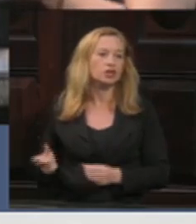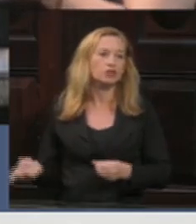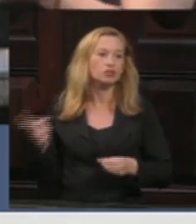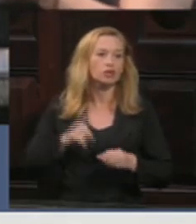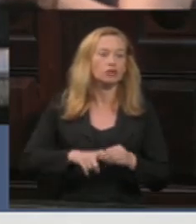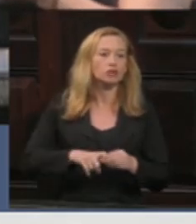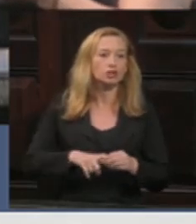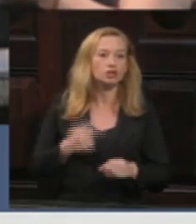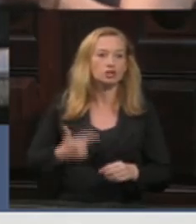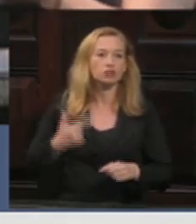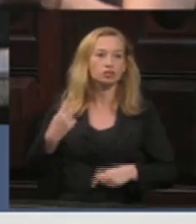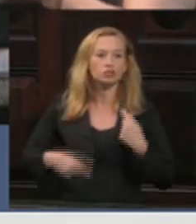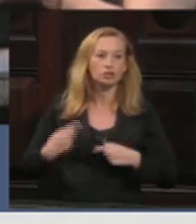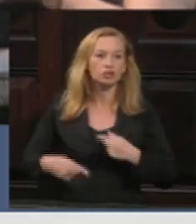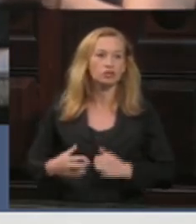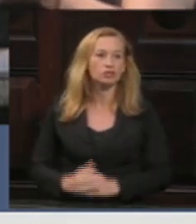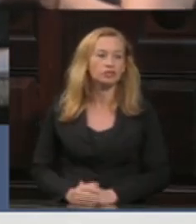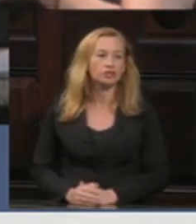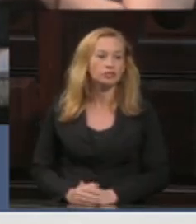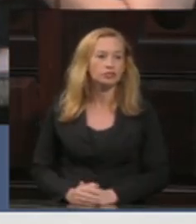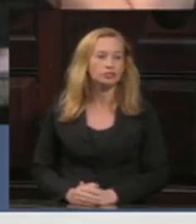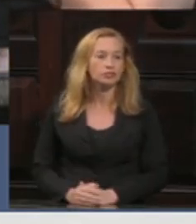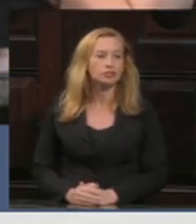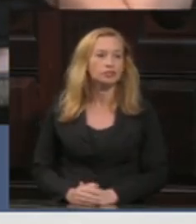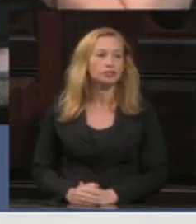em segunda discussão.